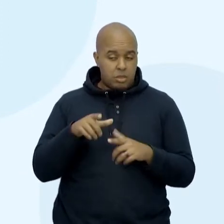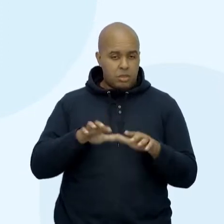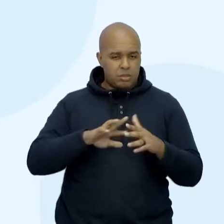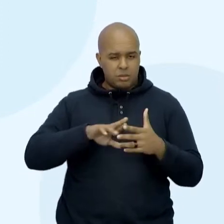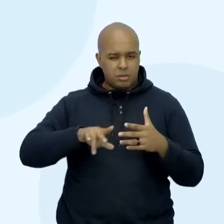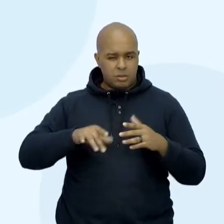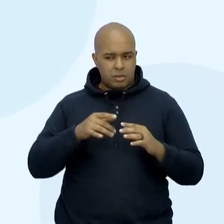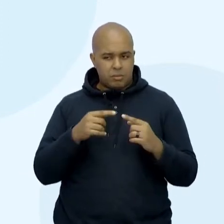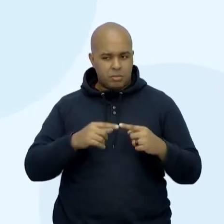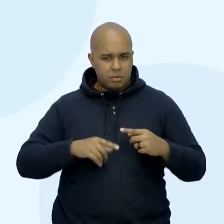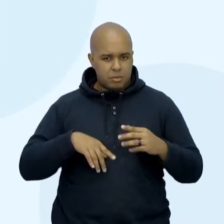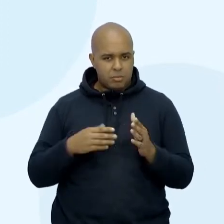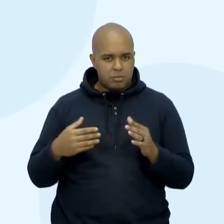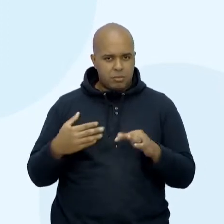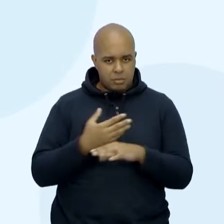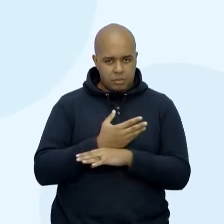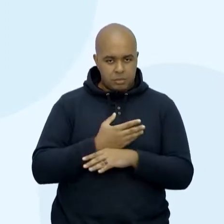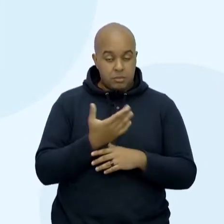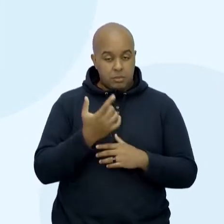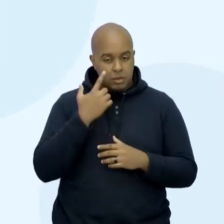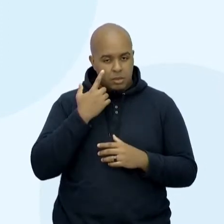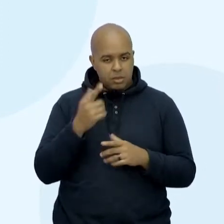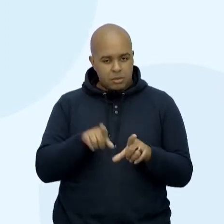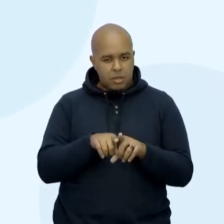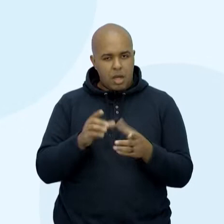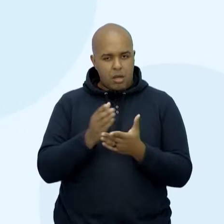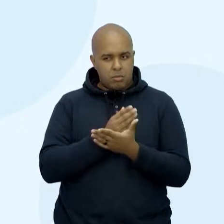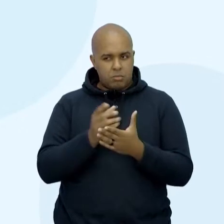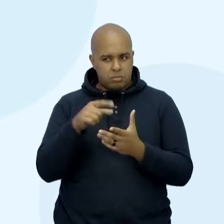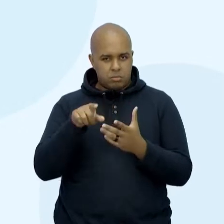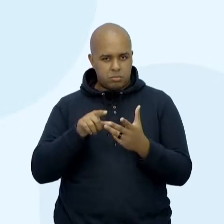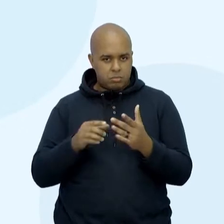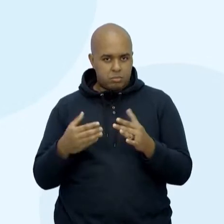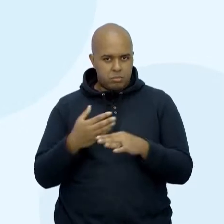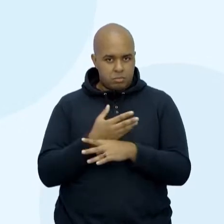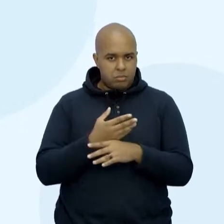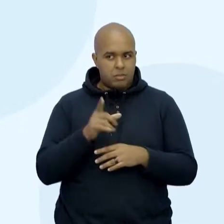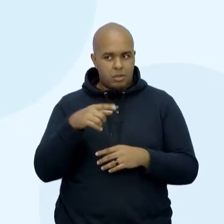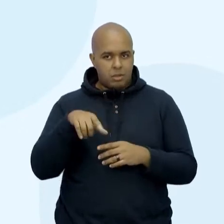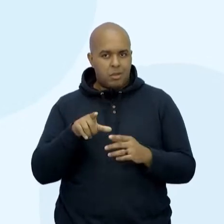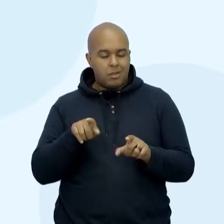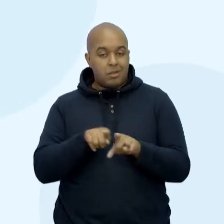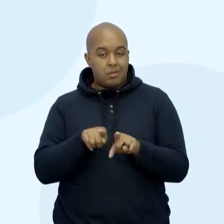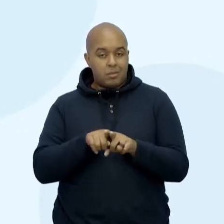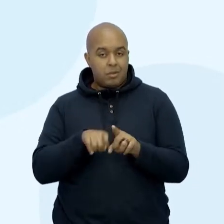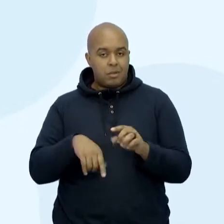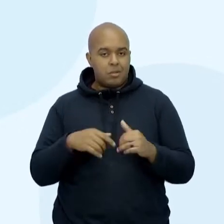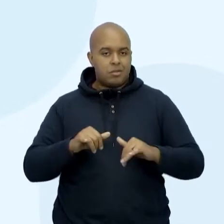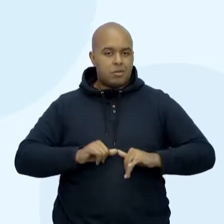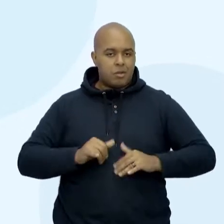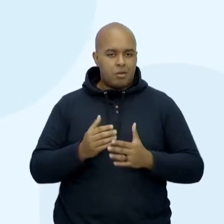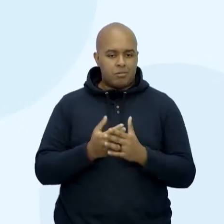várias partículas atravessavam. Além de algumas partículas atravessarem, elas também sofriam uns desvios, né?